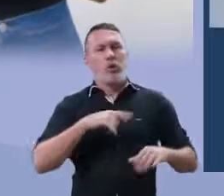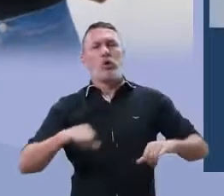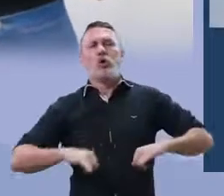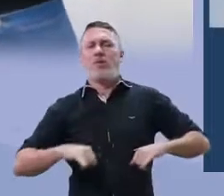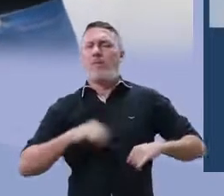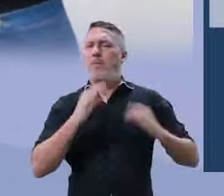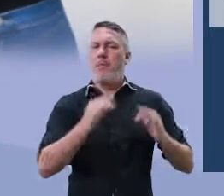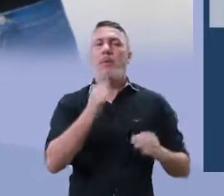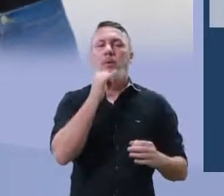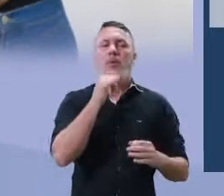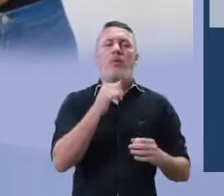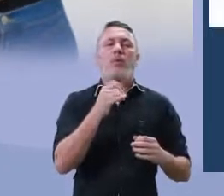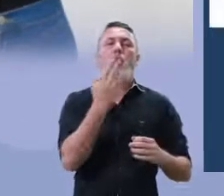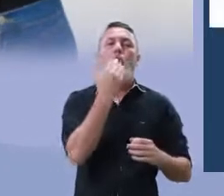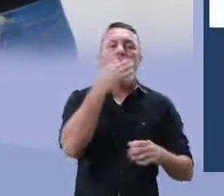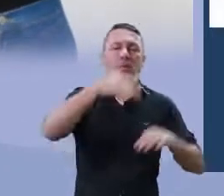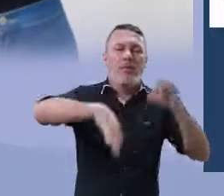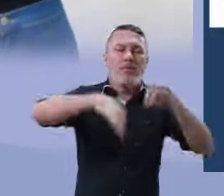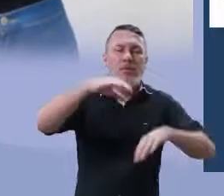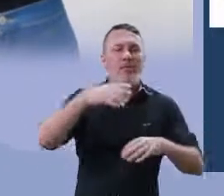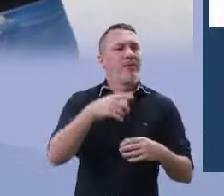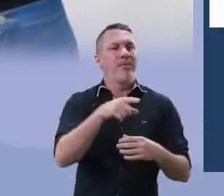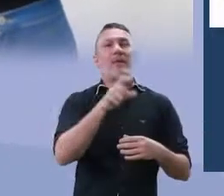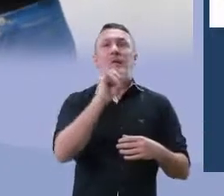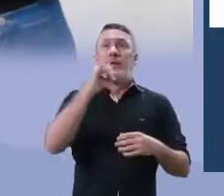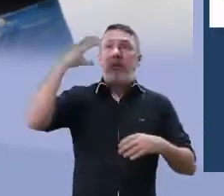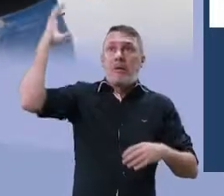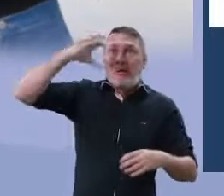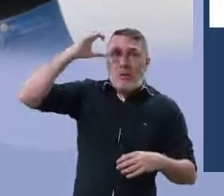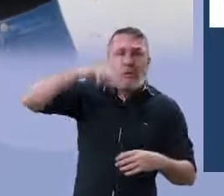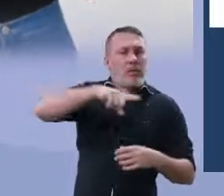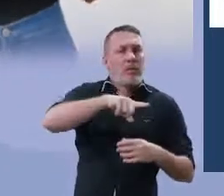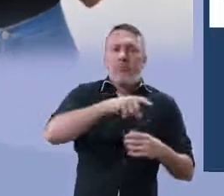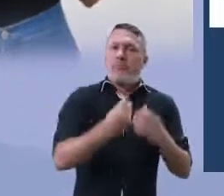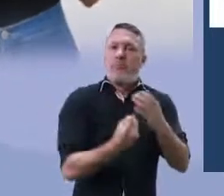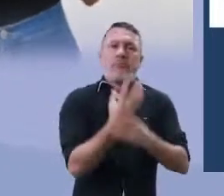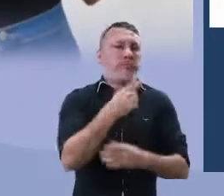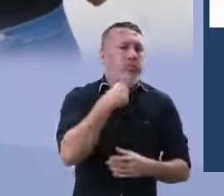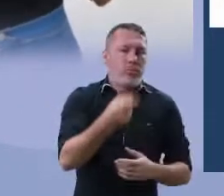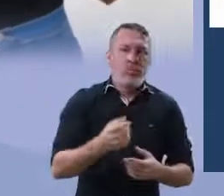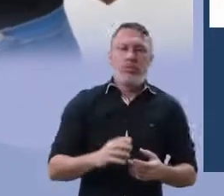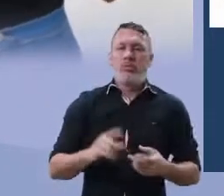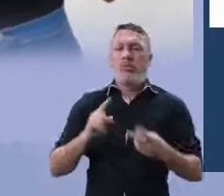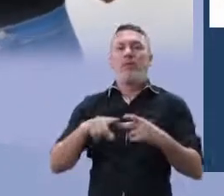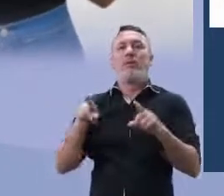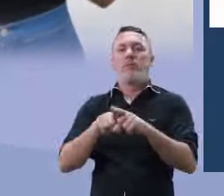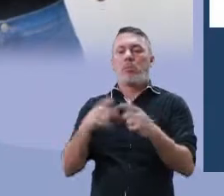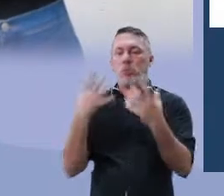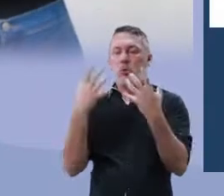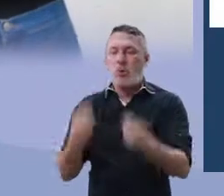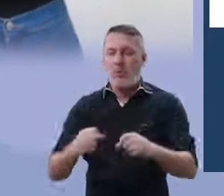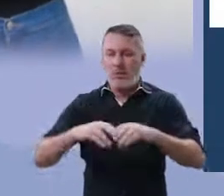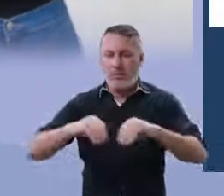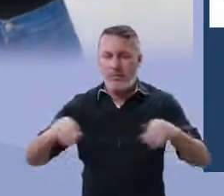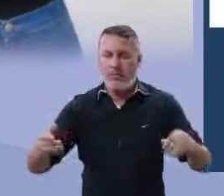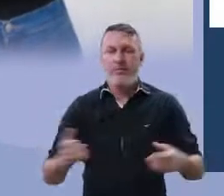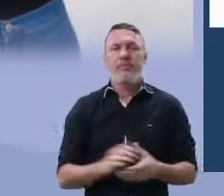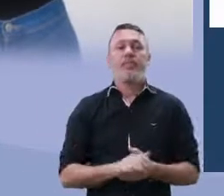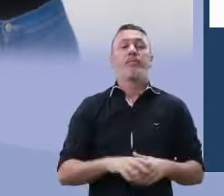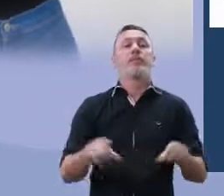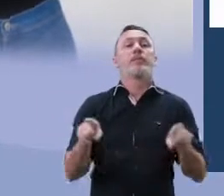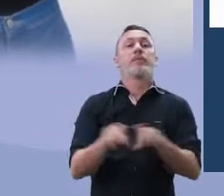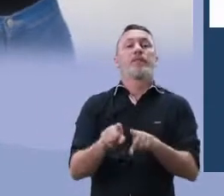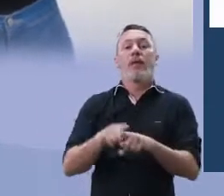ação direta ou indireta. Por exemplo, plantações, então vai influenciar diretamente na agricultura, acidificação